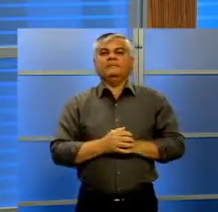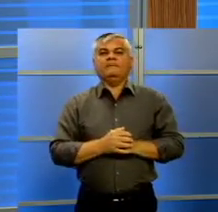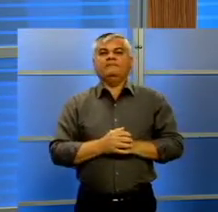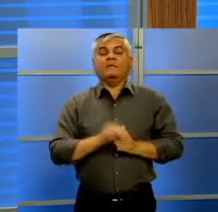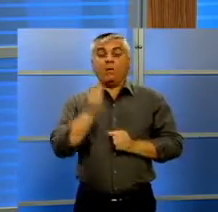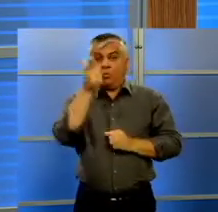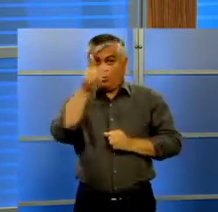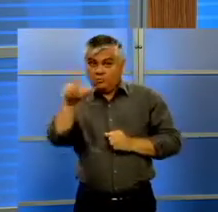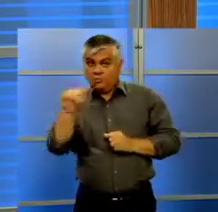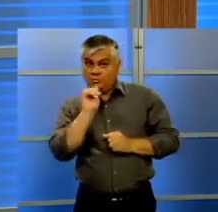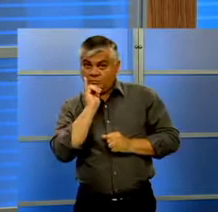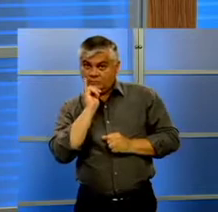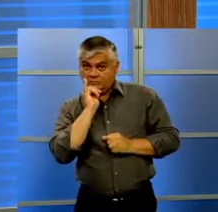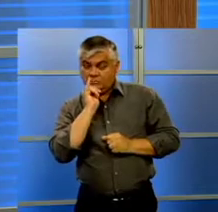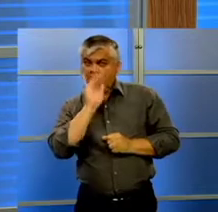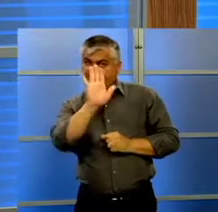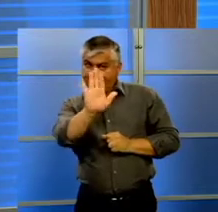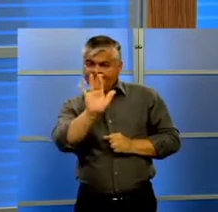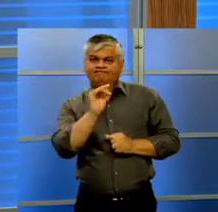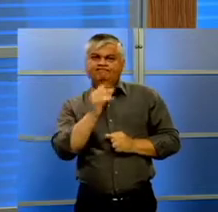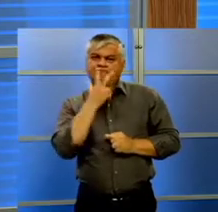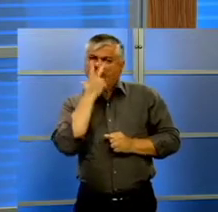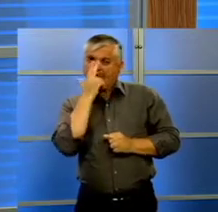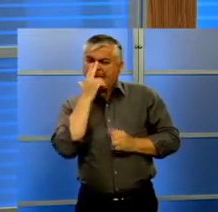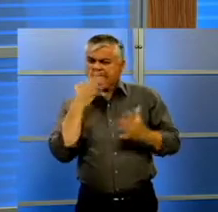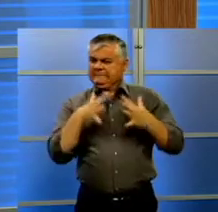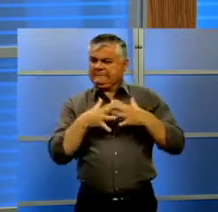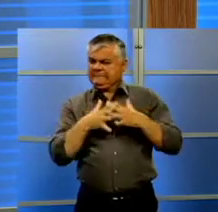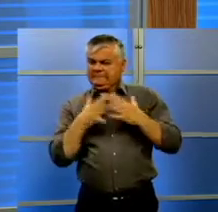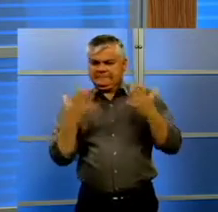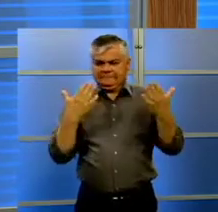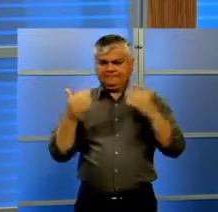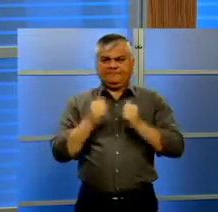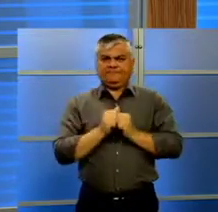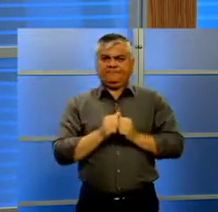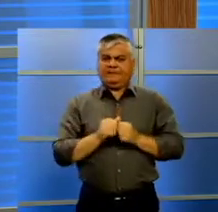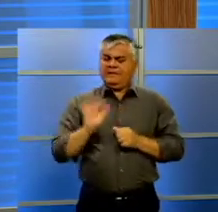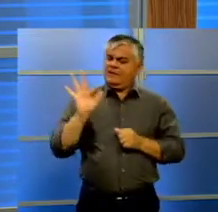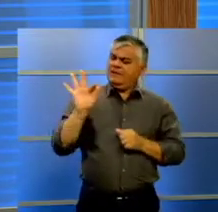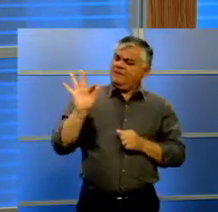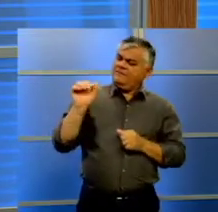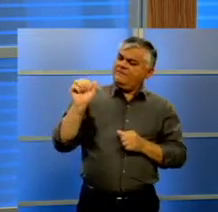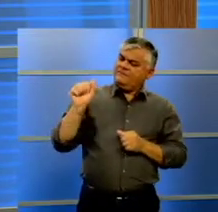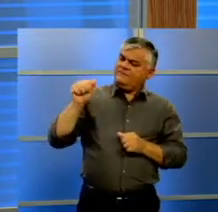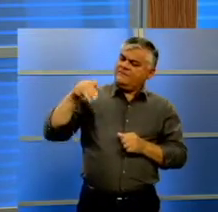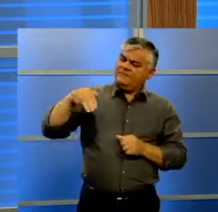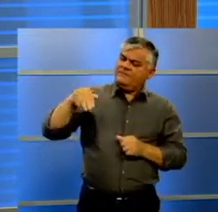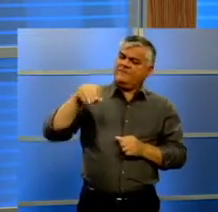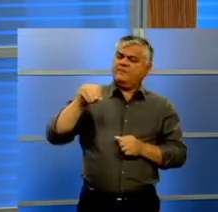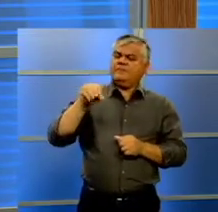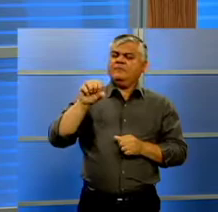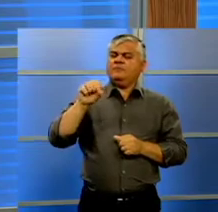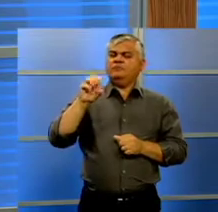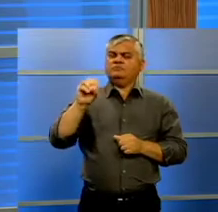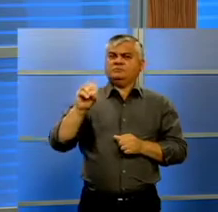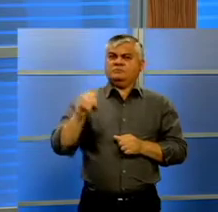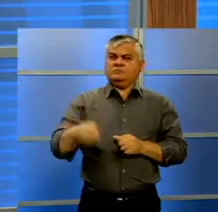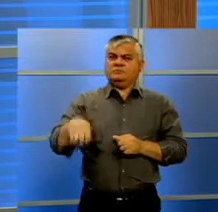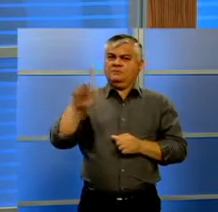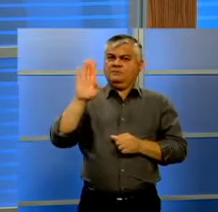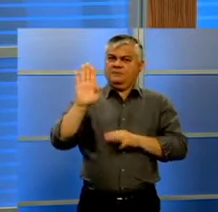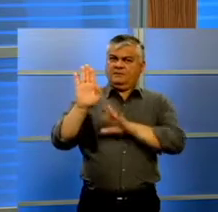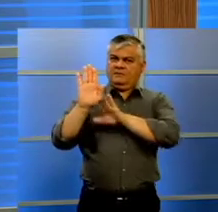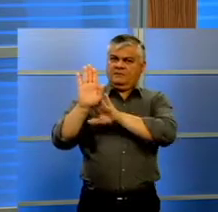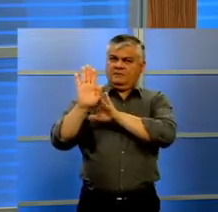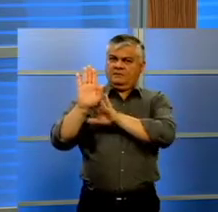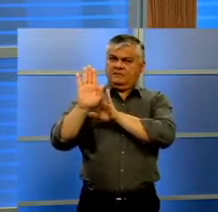Um outro exemplo onde algo semelhante acontece é com o sinal de famoso. Esse sinal é produzido com a configuração de mão